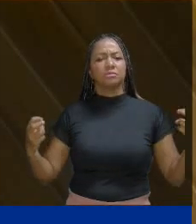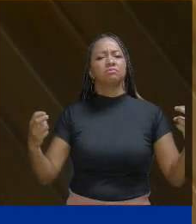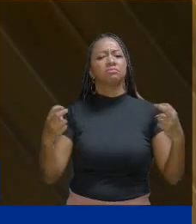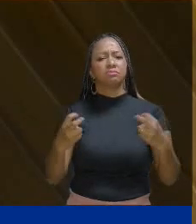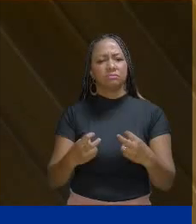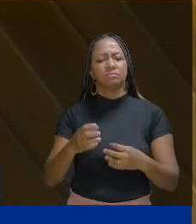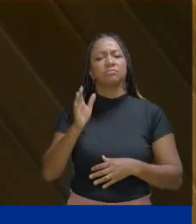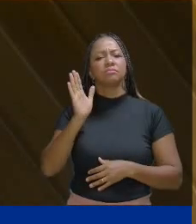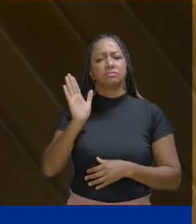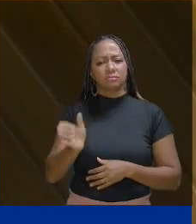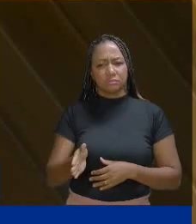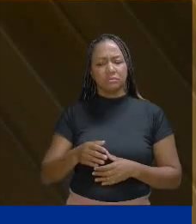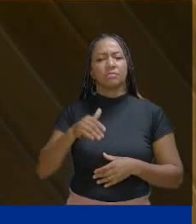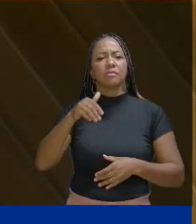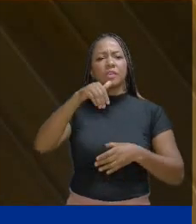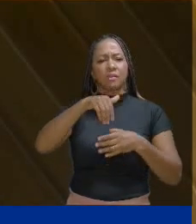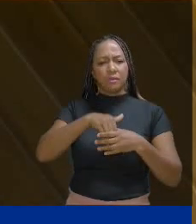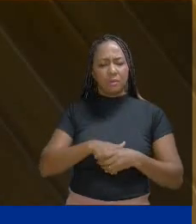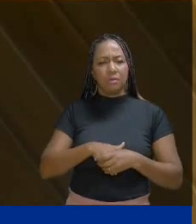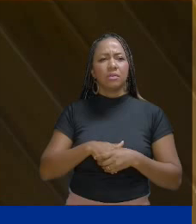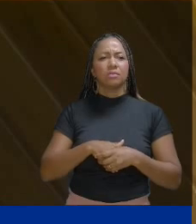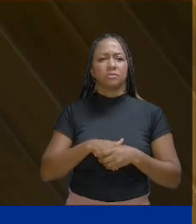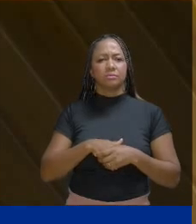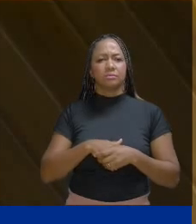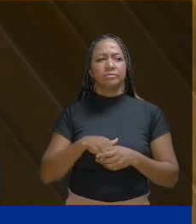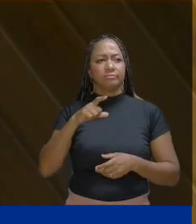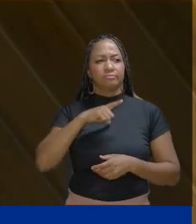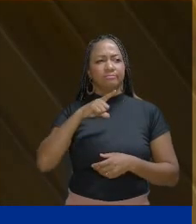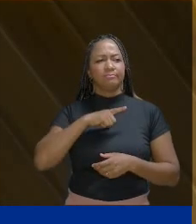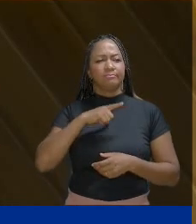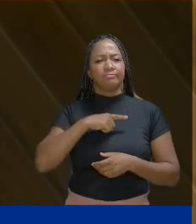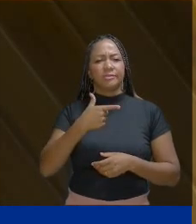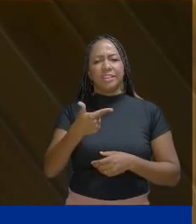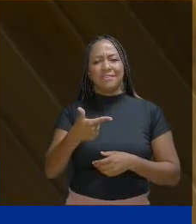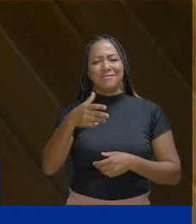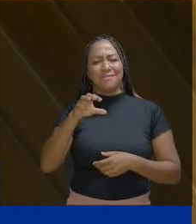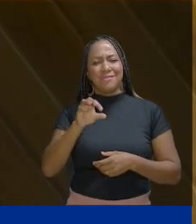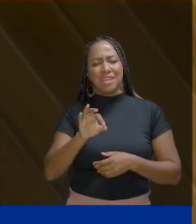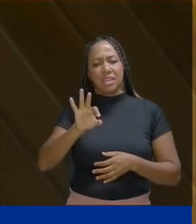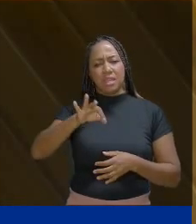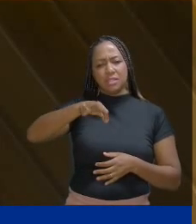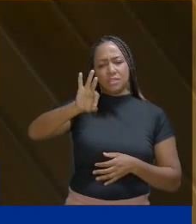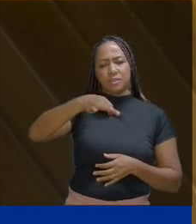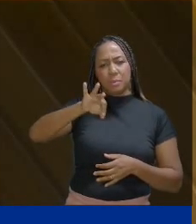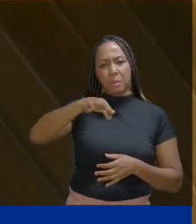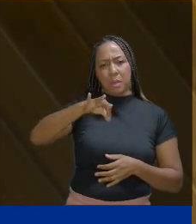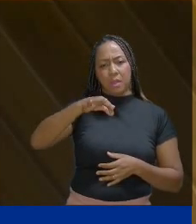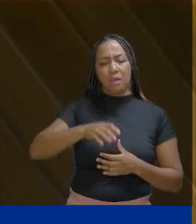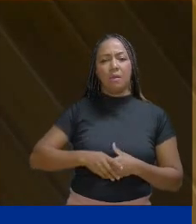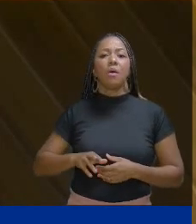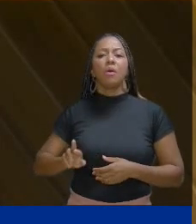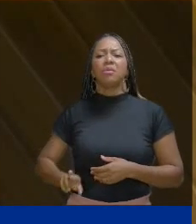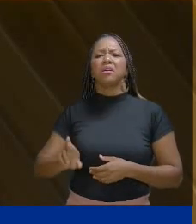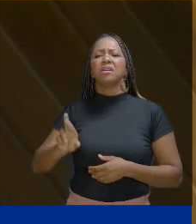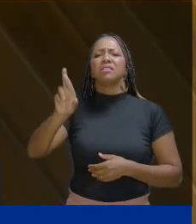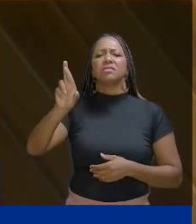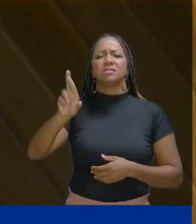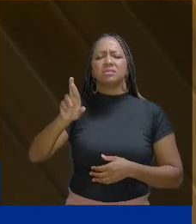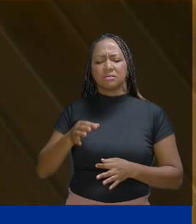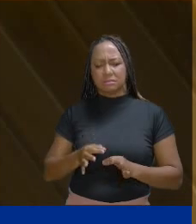corte, cujo voto tem mais de 20 laudas. O relator foi